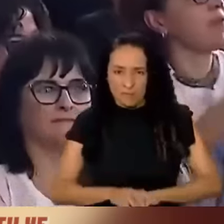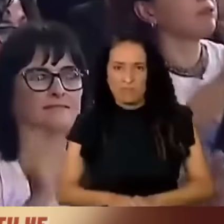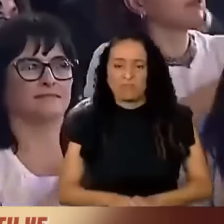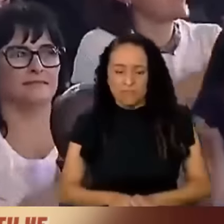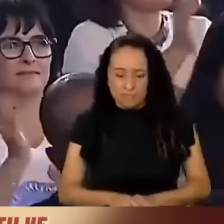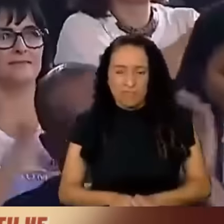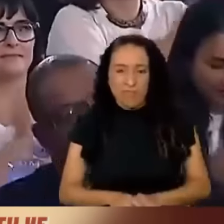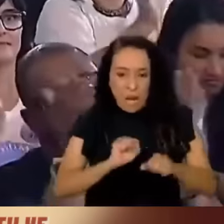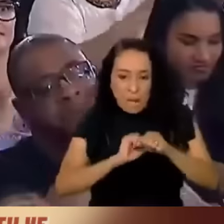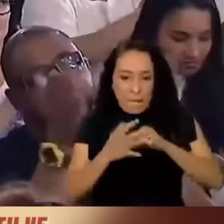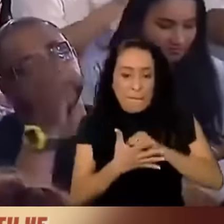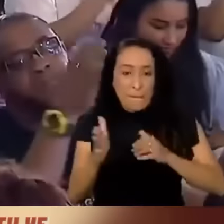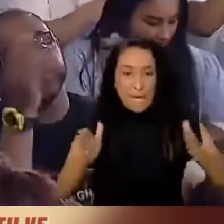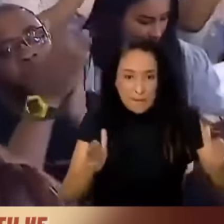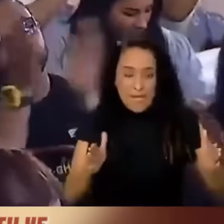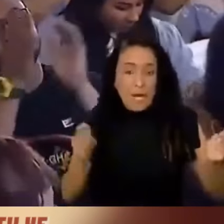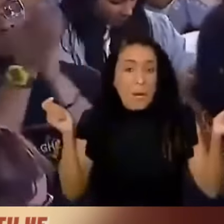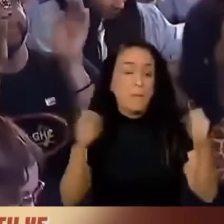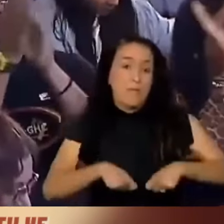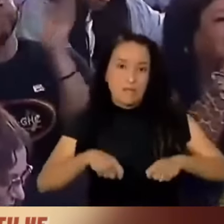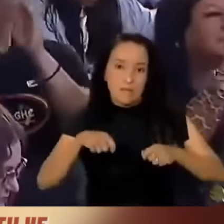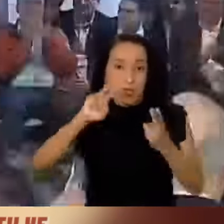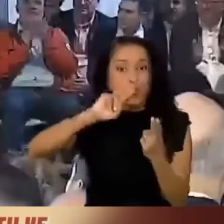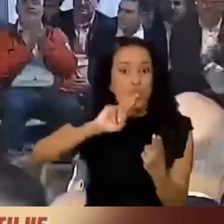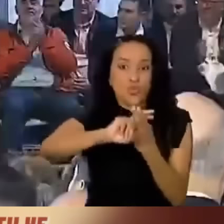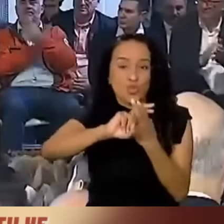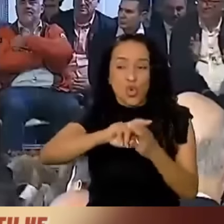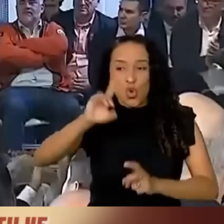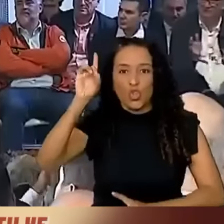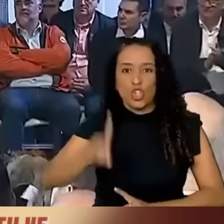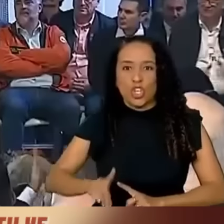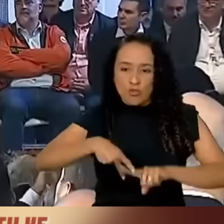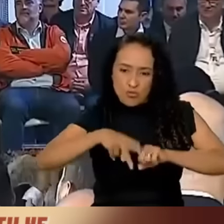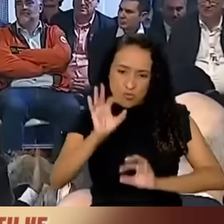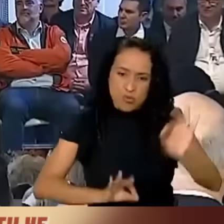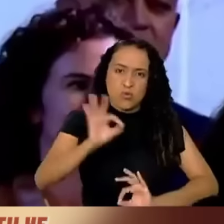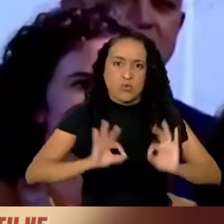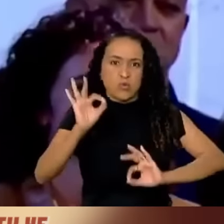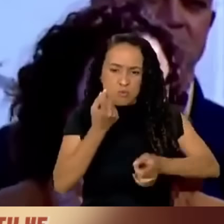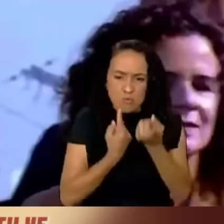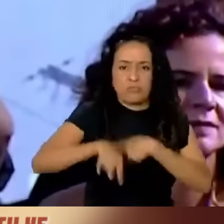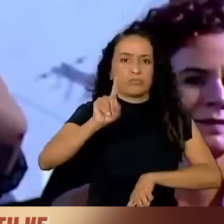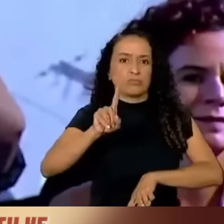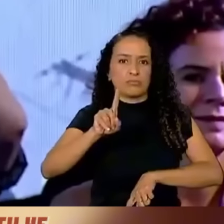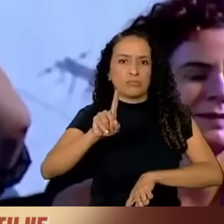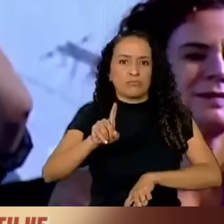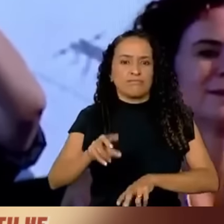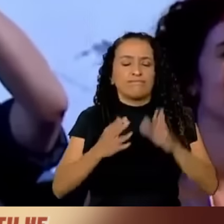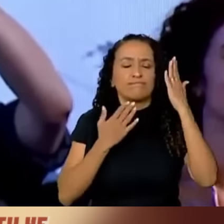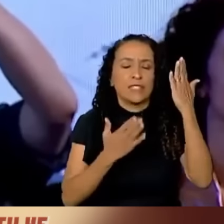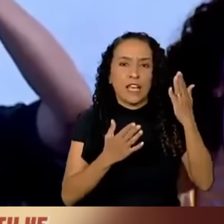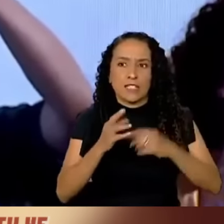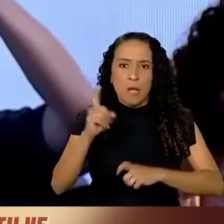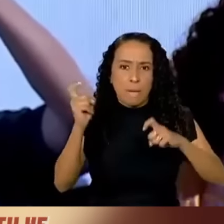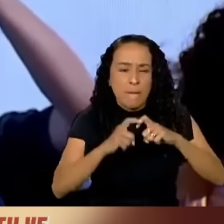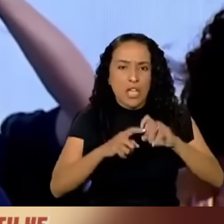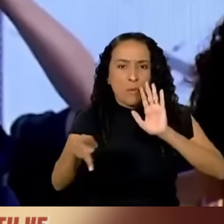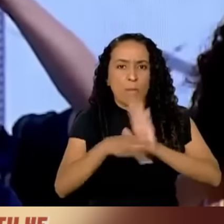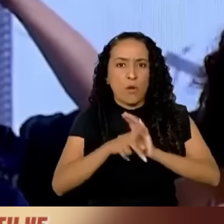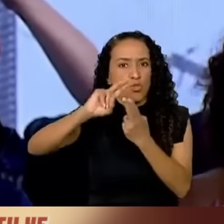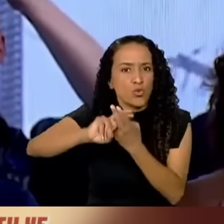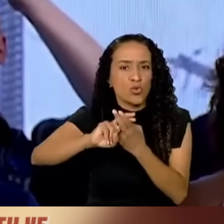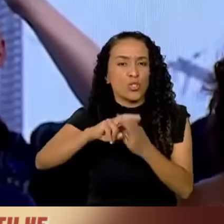A pandemia permitiu ao SUS o direito de se recuperar. Graças aos médicos do SUS, às enfermeiras